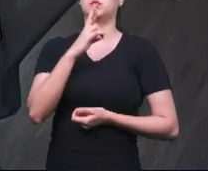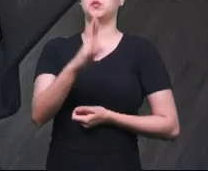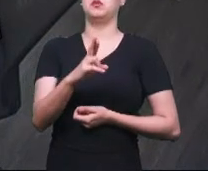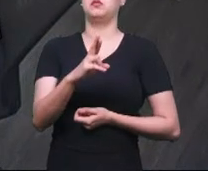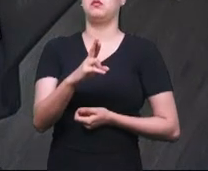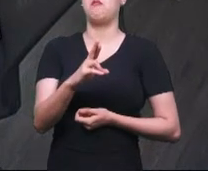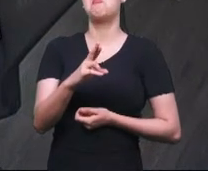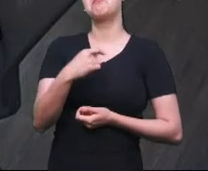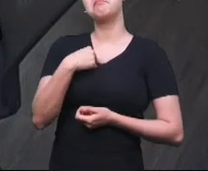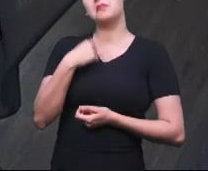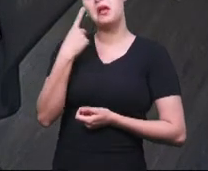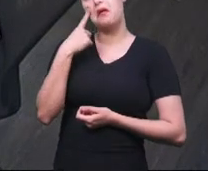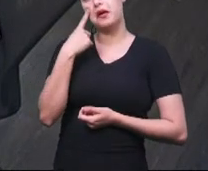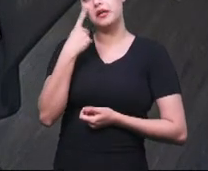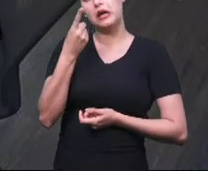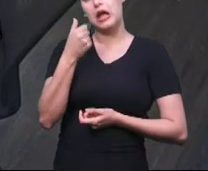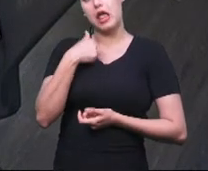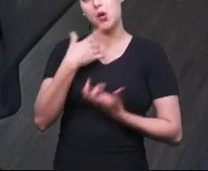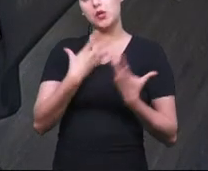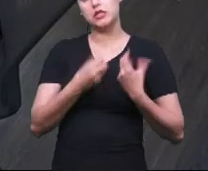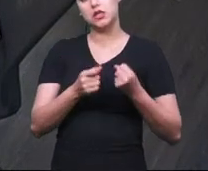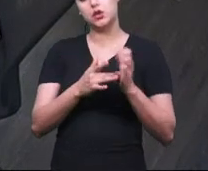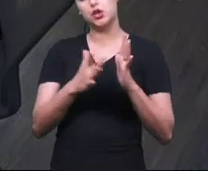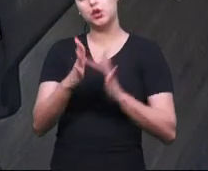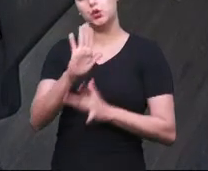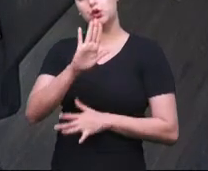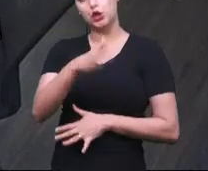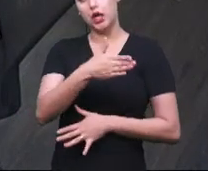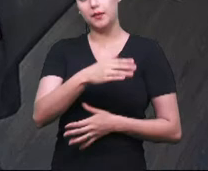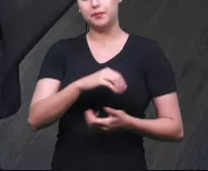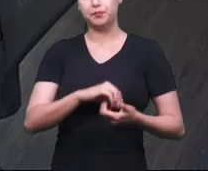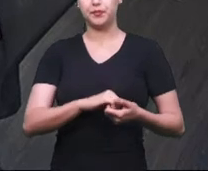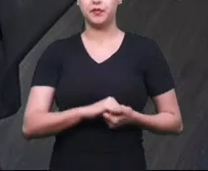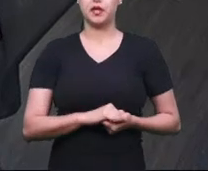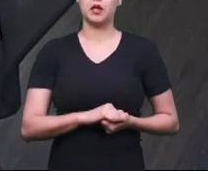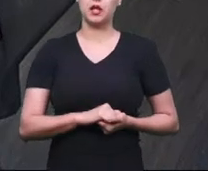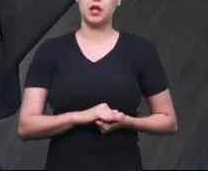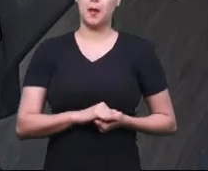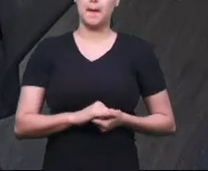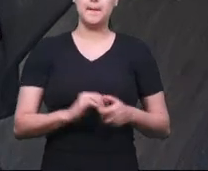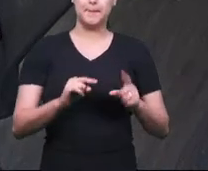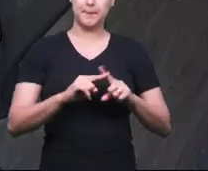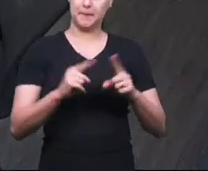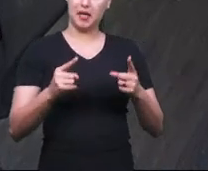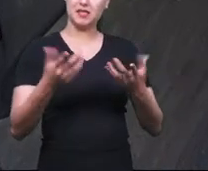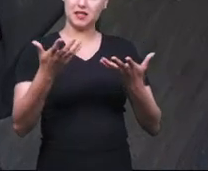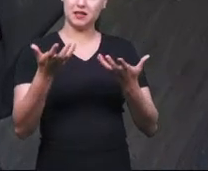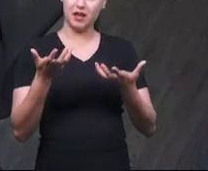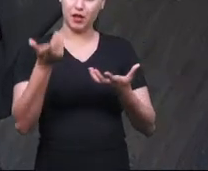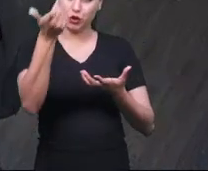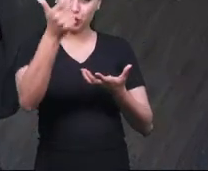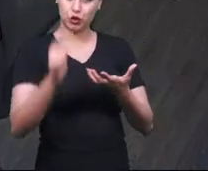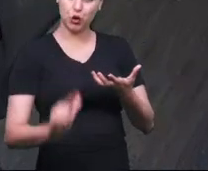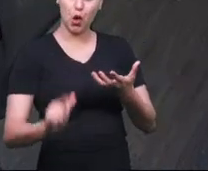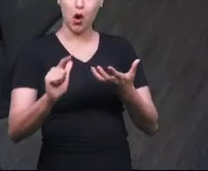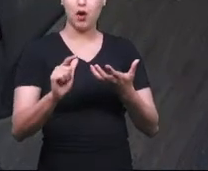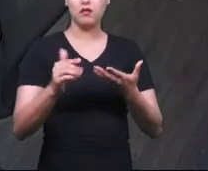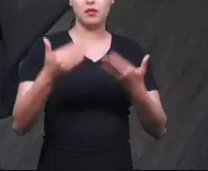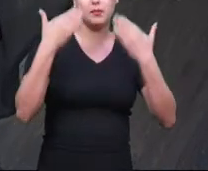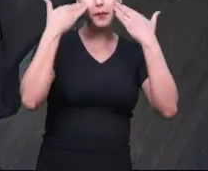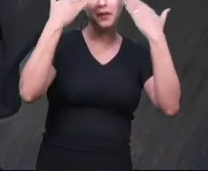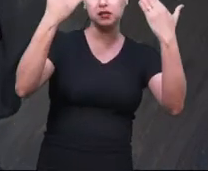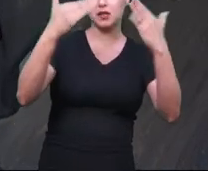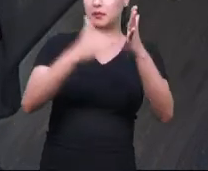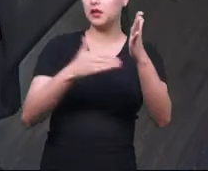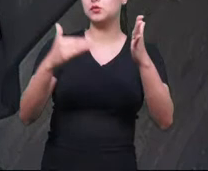já aceitei Jesus. Mas você quer aceitar aqui perante todo mundo? Perante as pessoas que estão aqui?